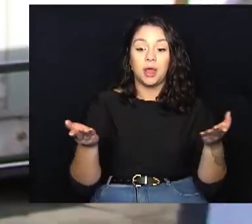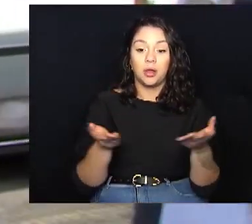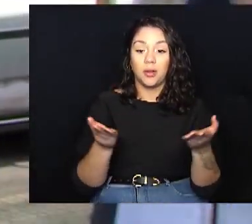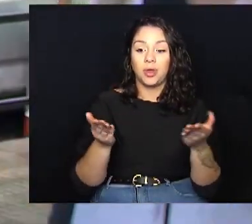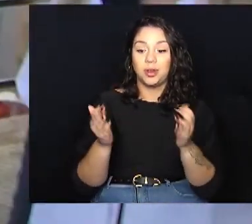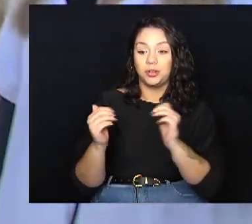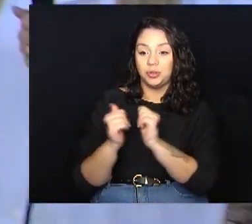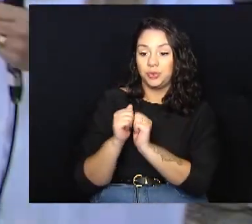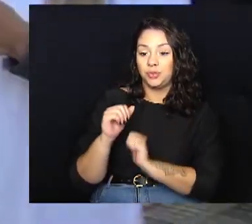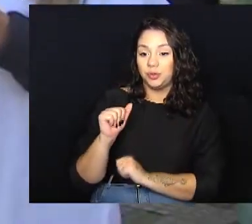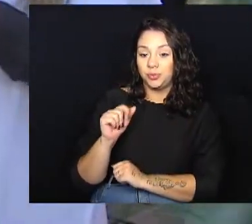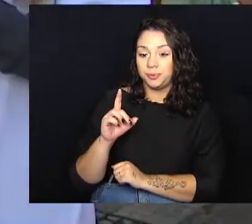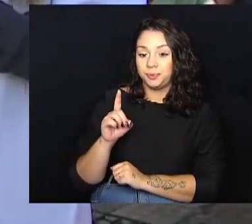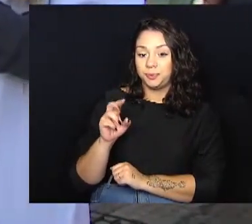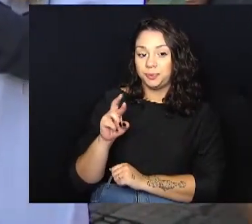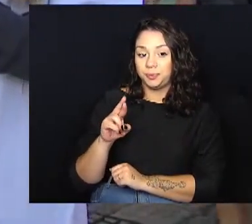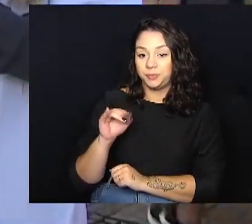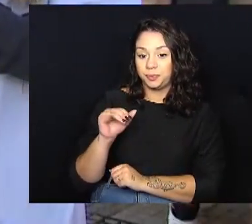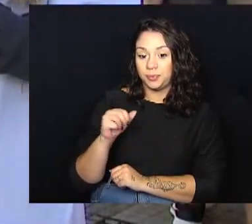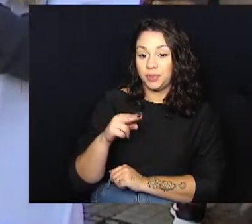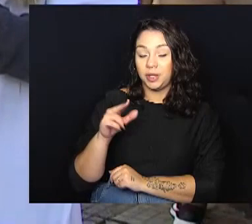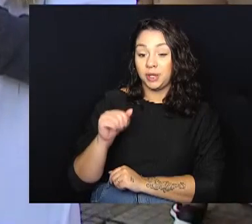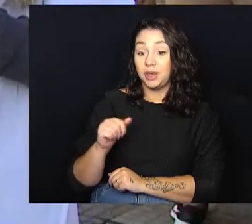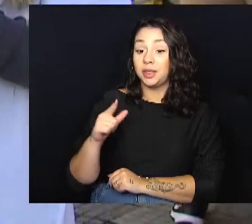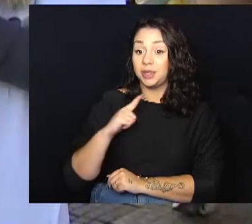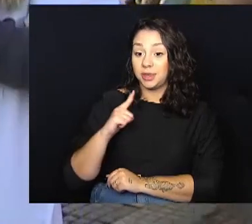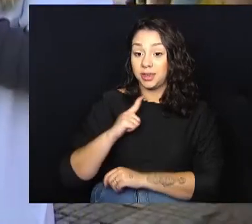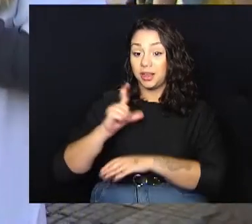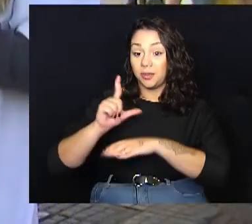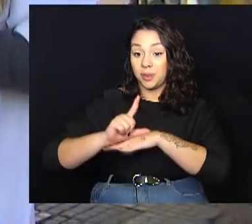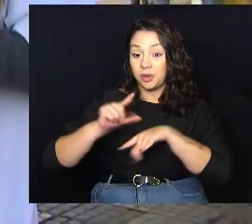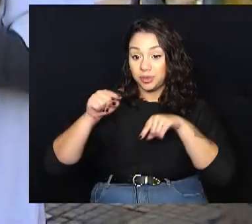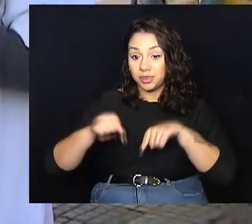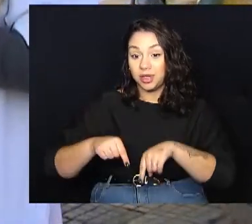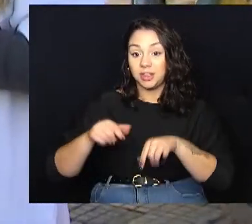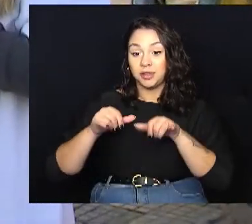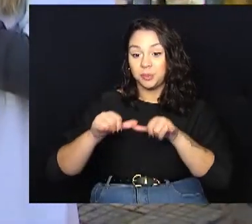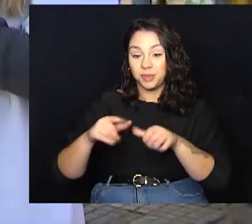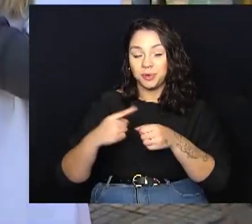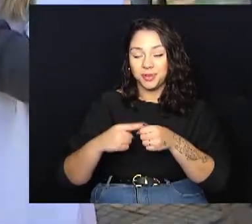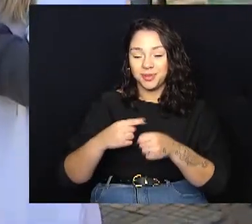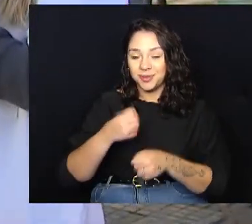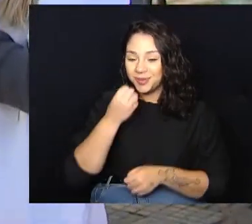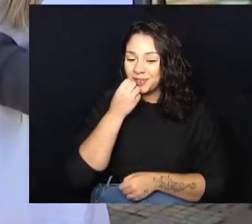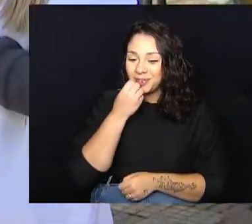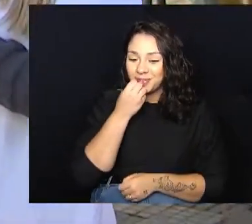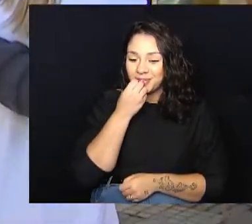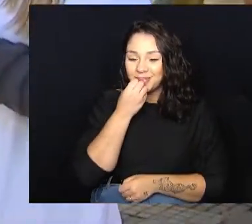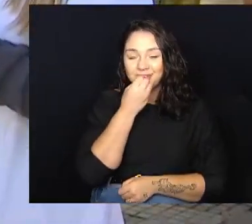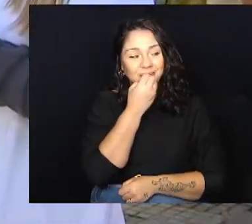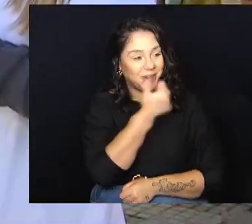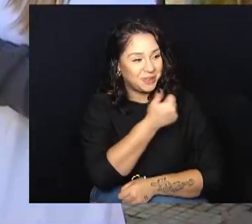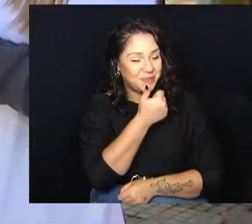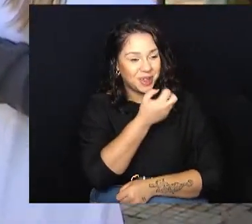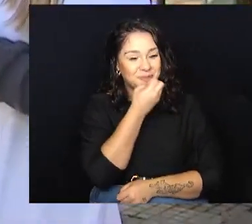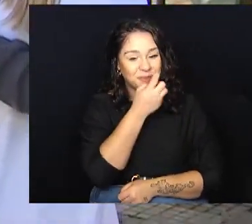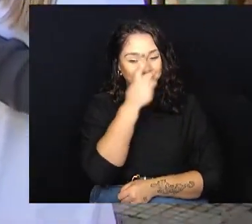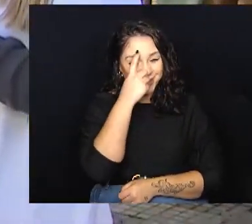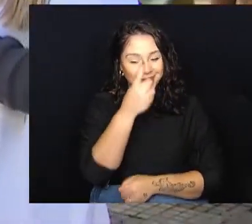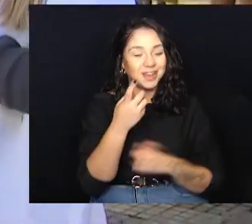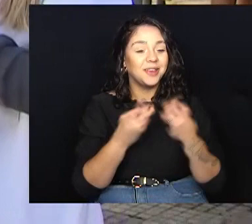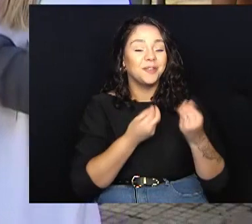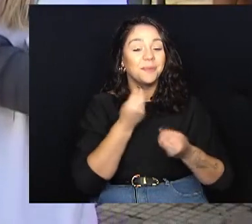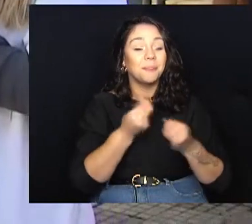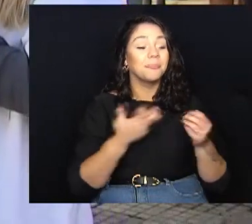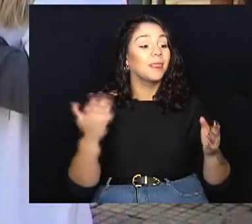que é proprietária de uma loja aqui no Mercadão tudo bem bom dia como que tá você que